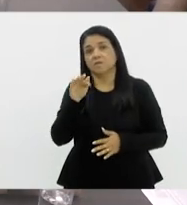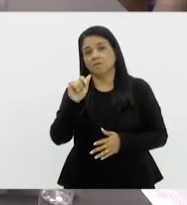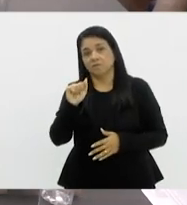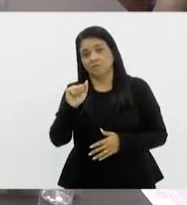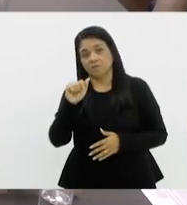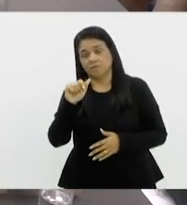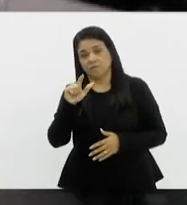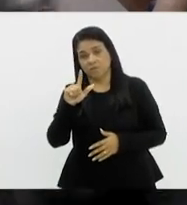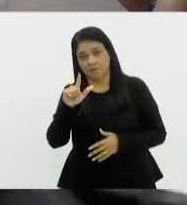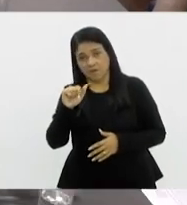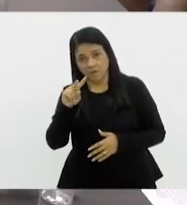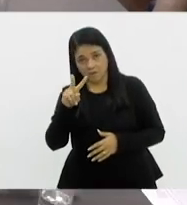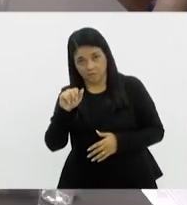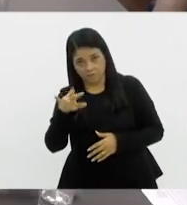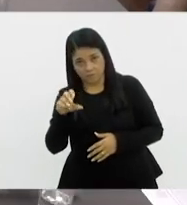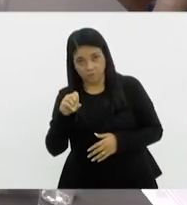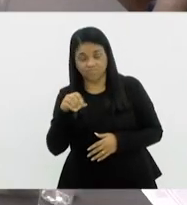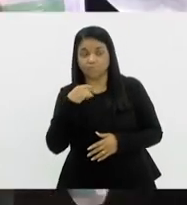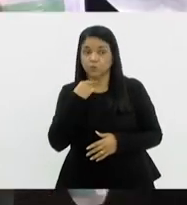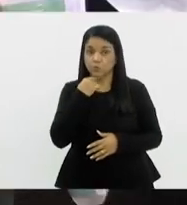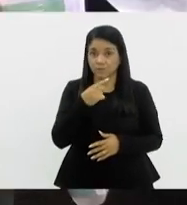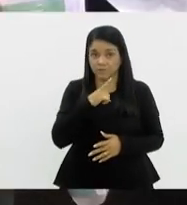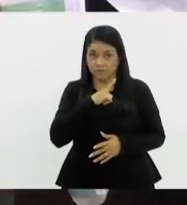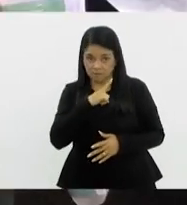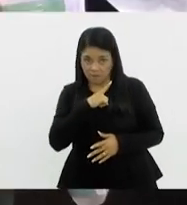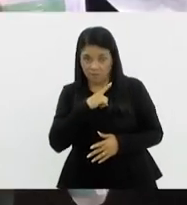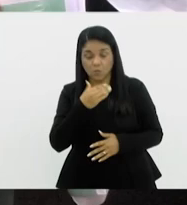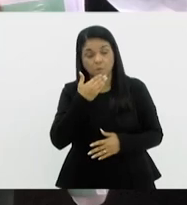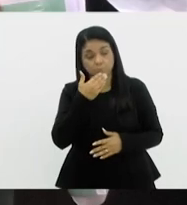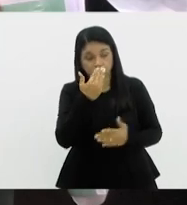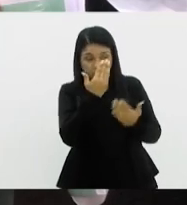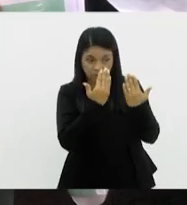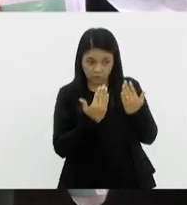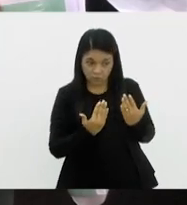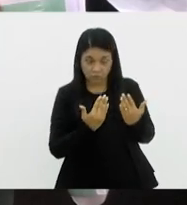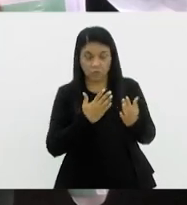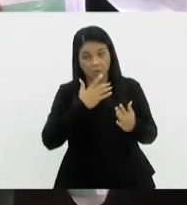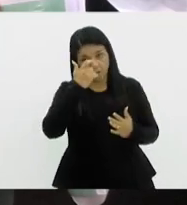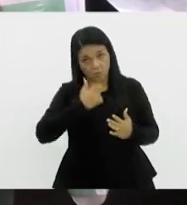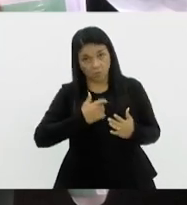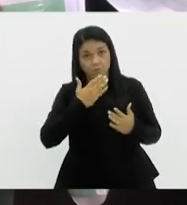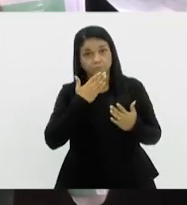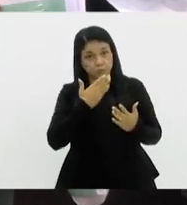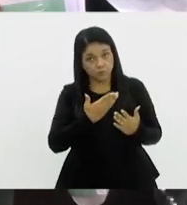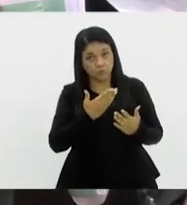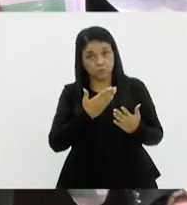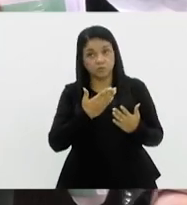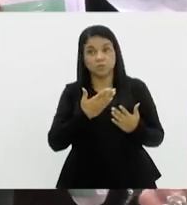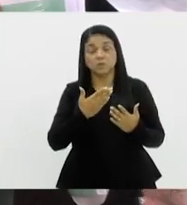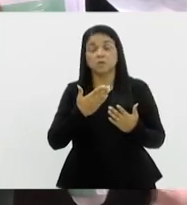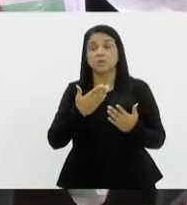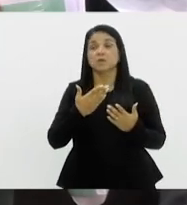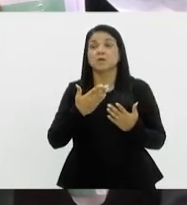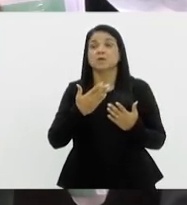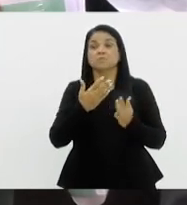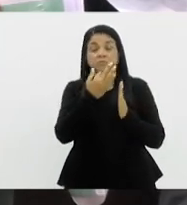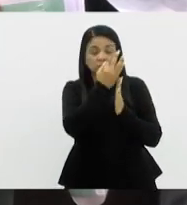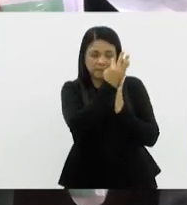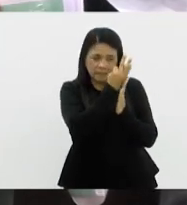levantou a dúvida... Eu ia pedir vista, o deputado Vinícius Cozzoli está pedindo, é melhor a gente pedir vista, perfeito.